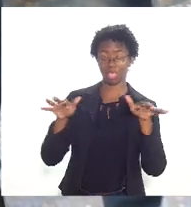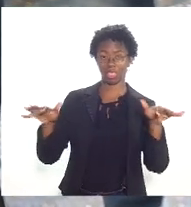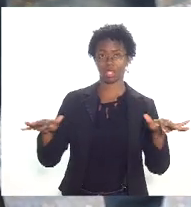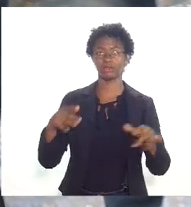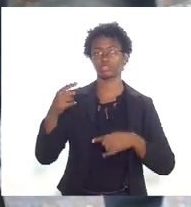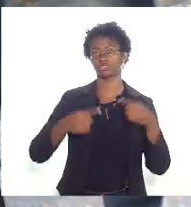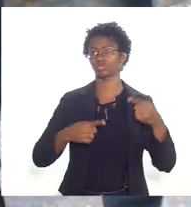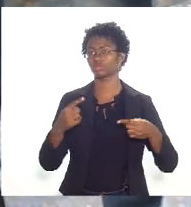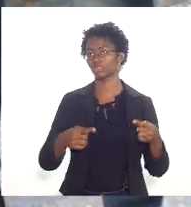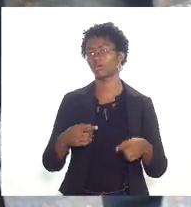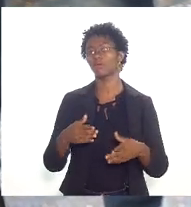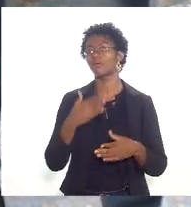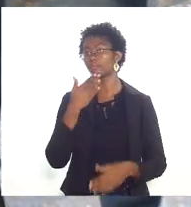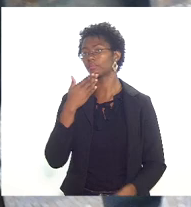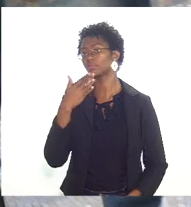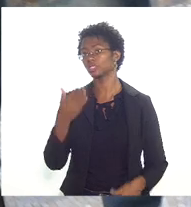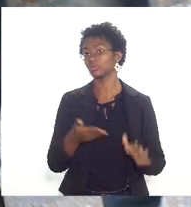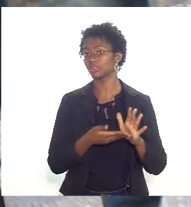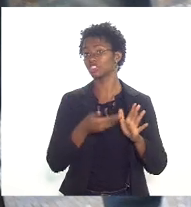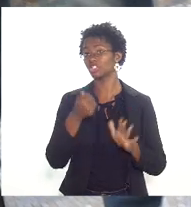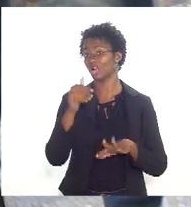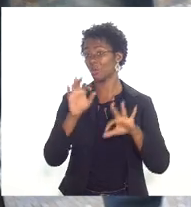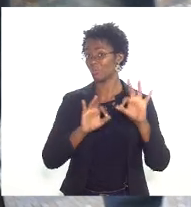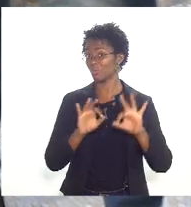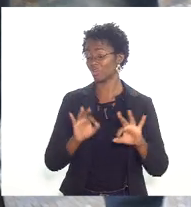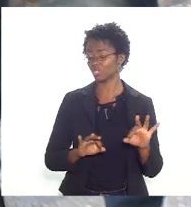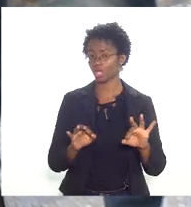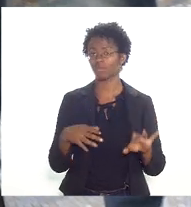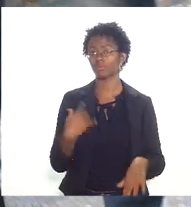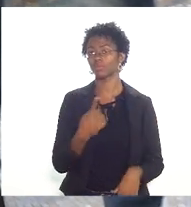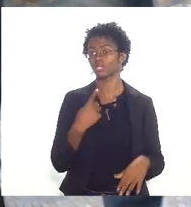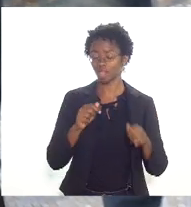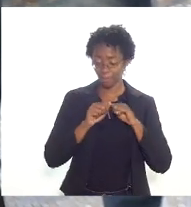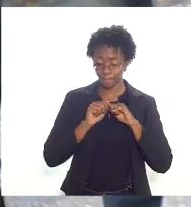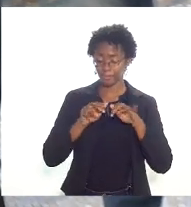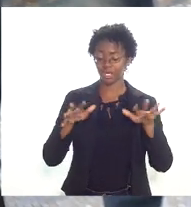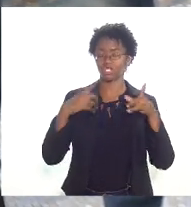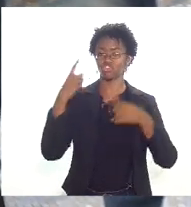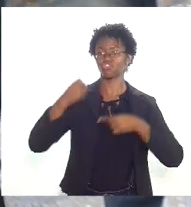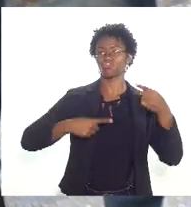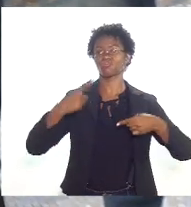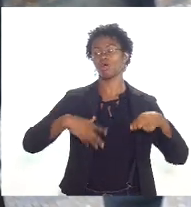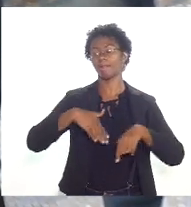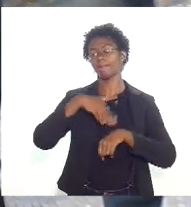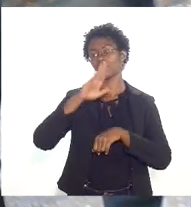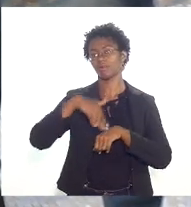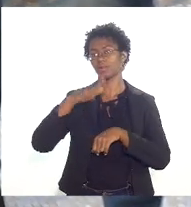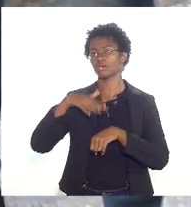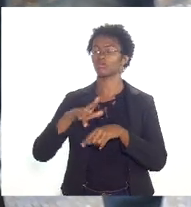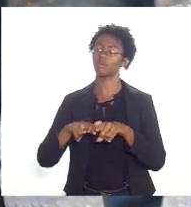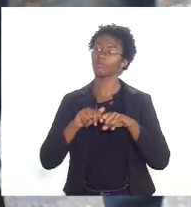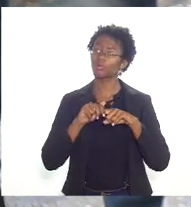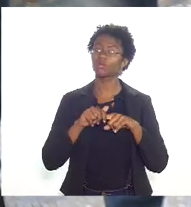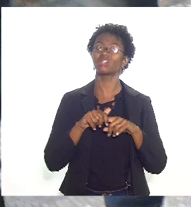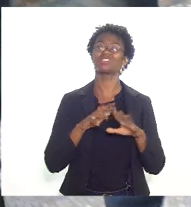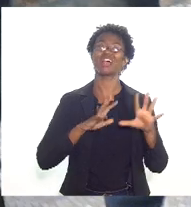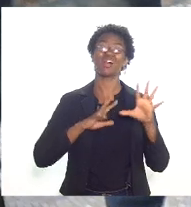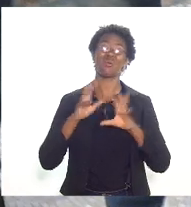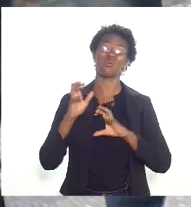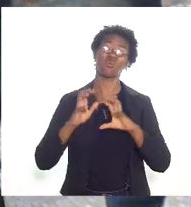você nem se retirasse o projeto da falta para ampliar nos as discussões porque está trazendo